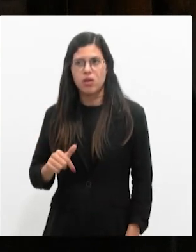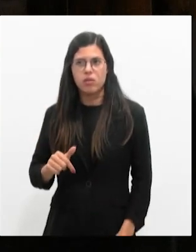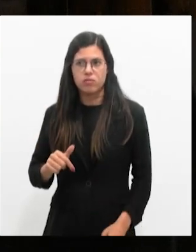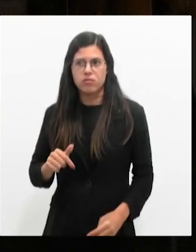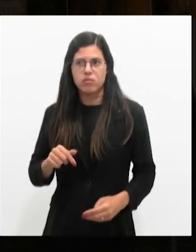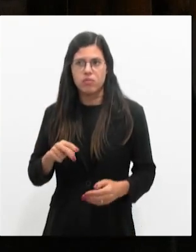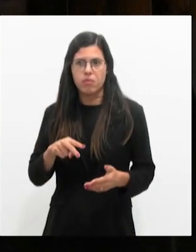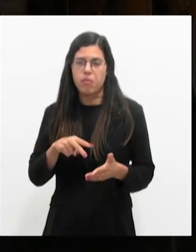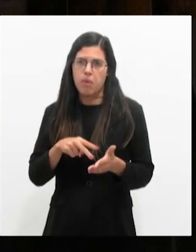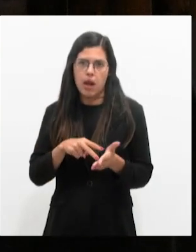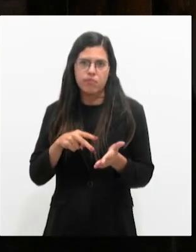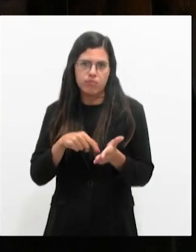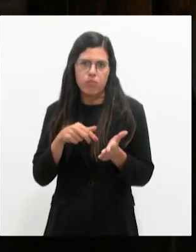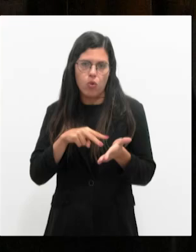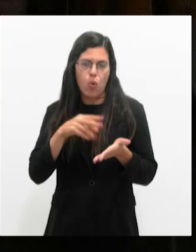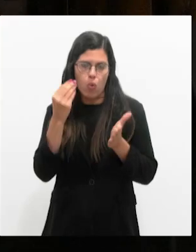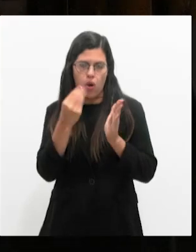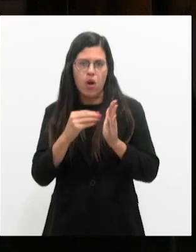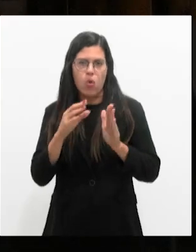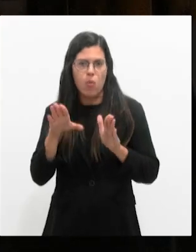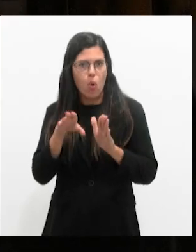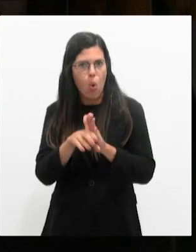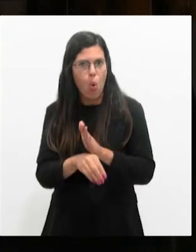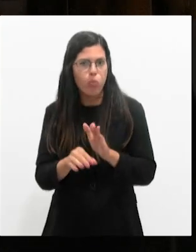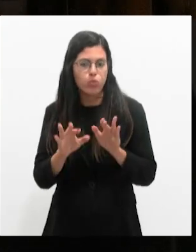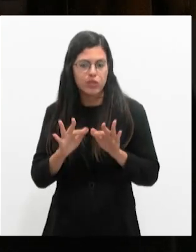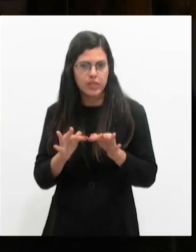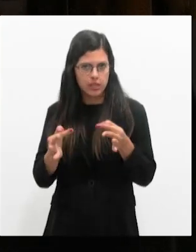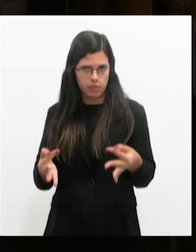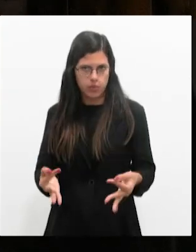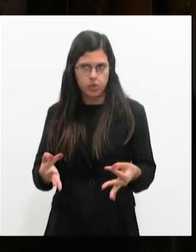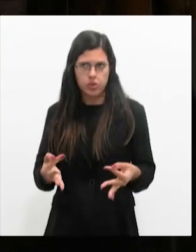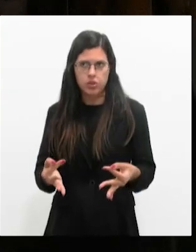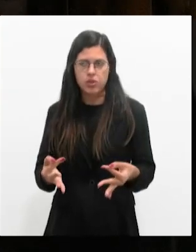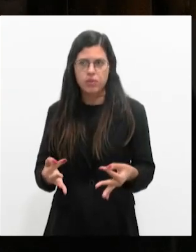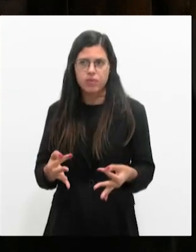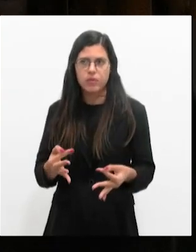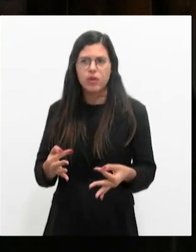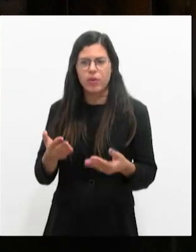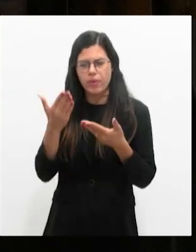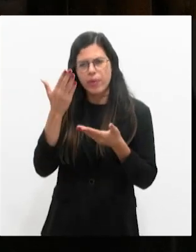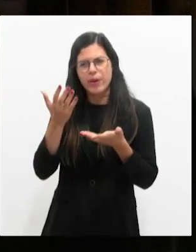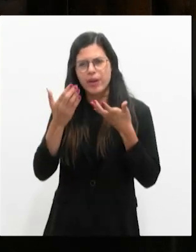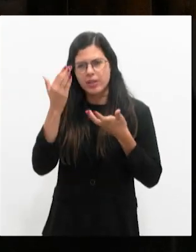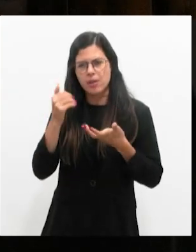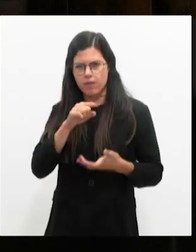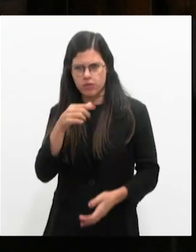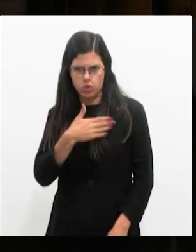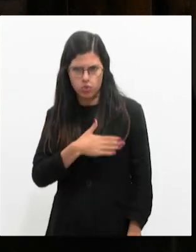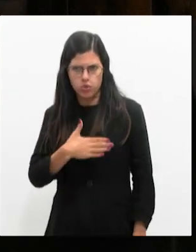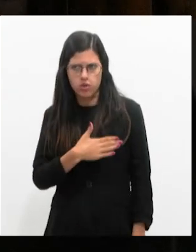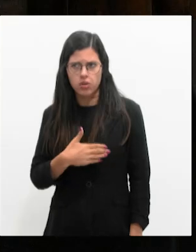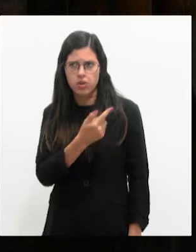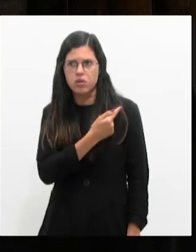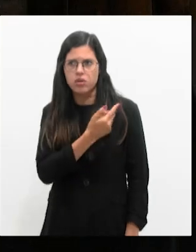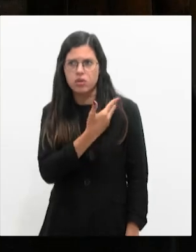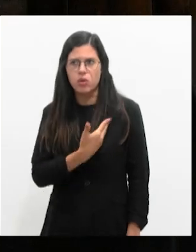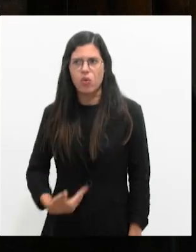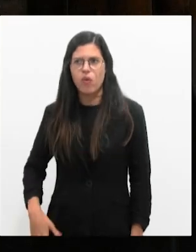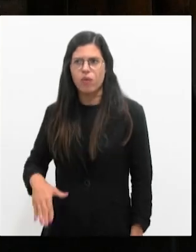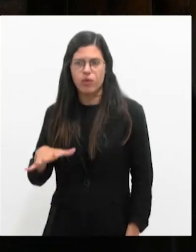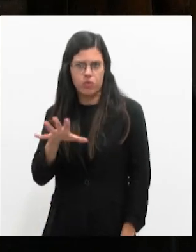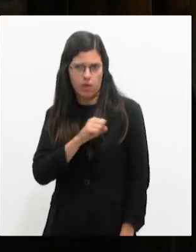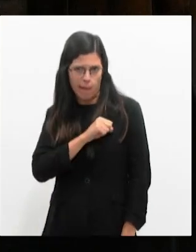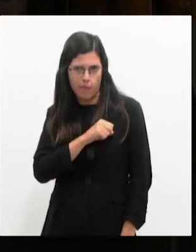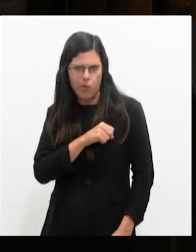furto simples. Então, eu queria saber de vocês estão gostando do que esse governo do amor está trazendo para a